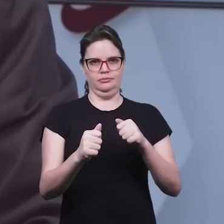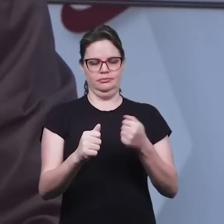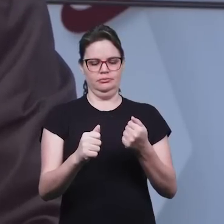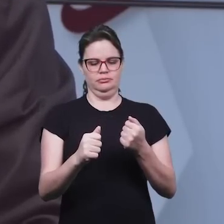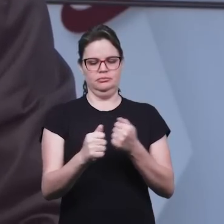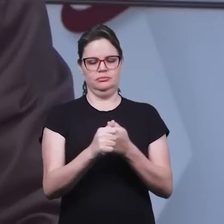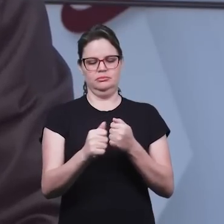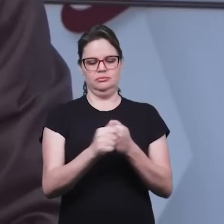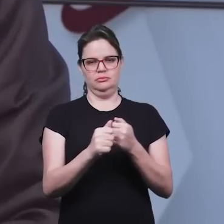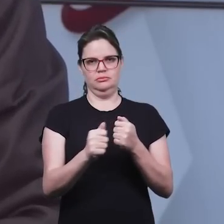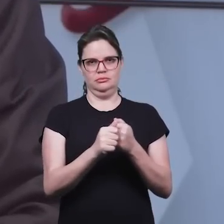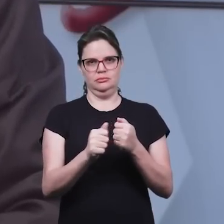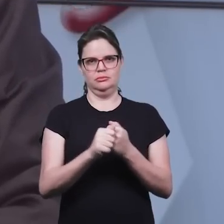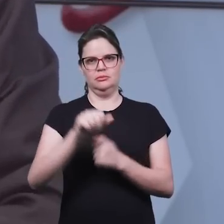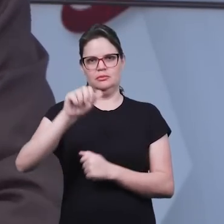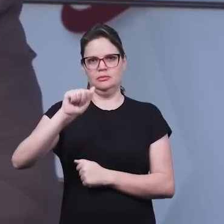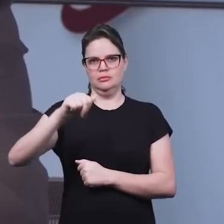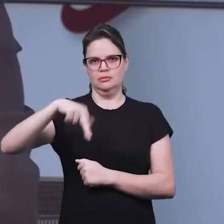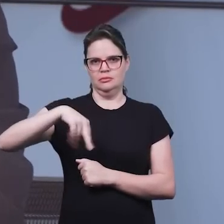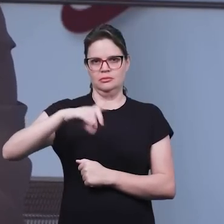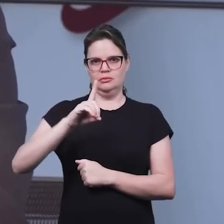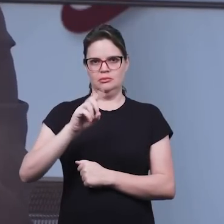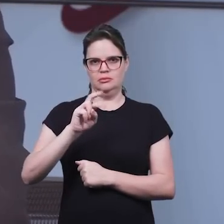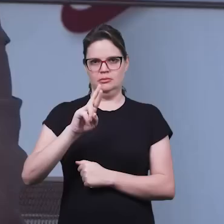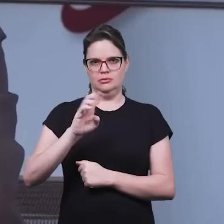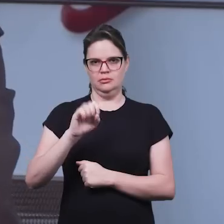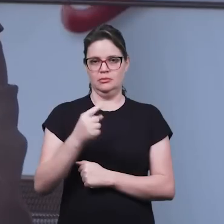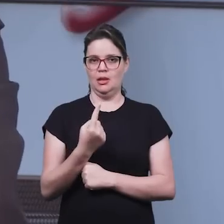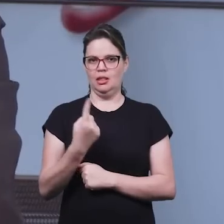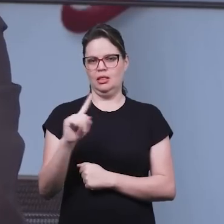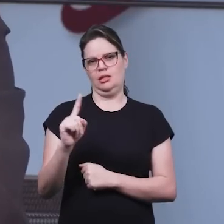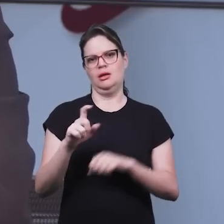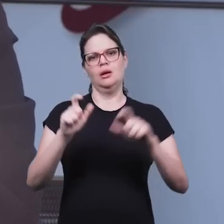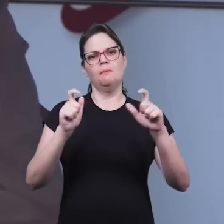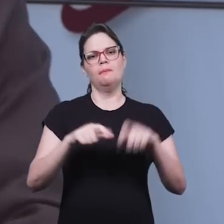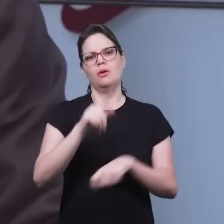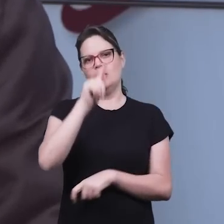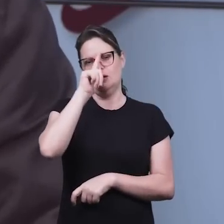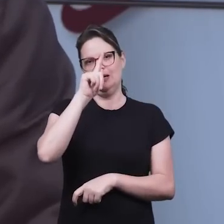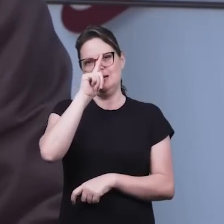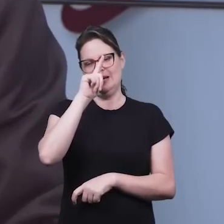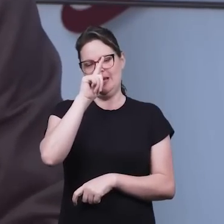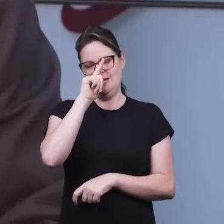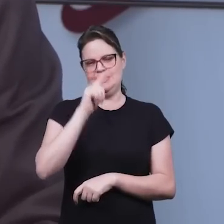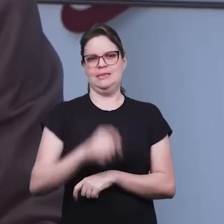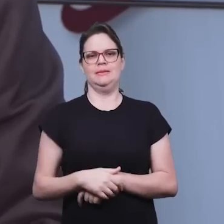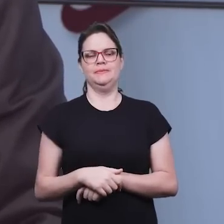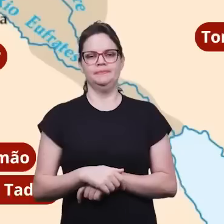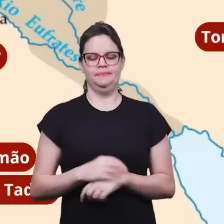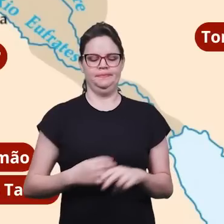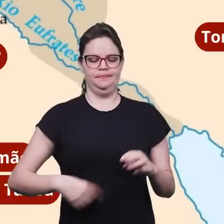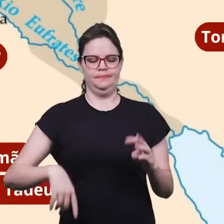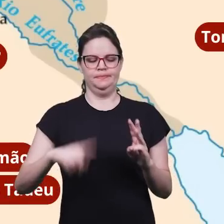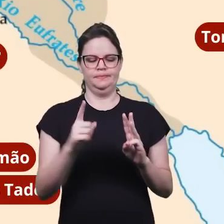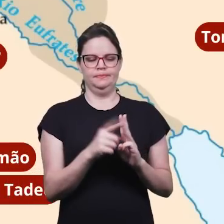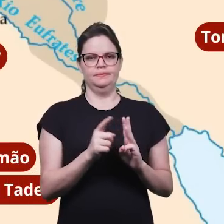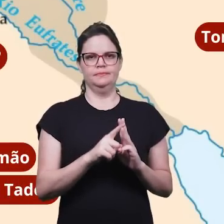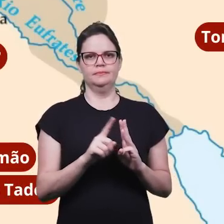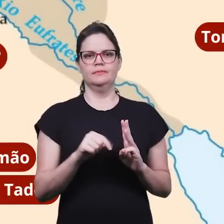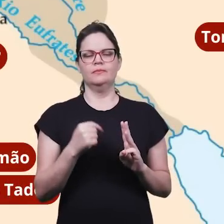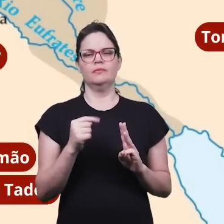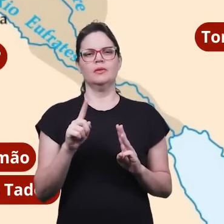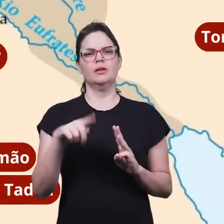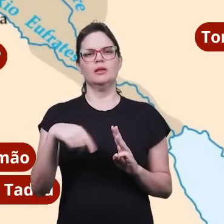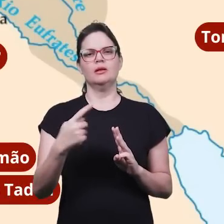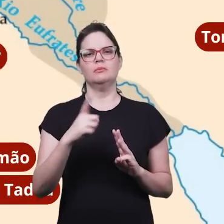de Pedro, o apóstolo André. Ele morreu lá na Grécia, né, na parte da Acaia. Depois nós